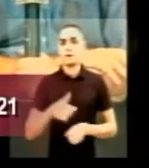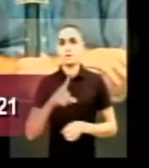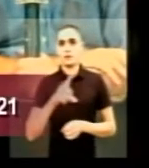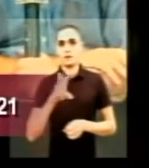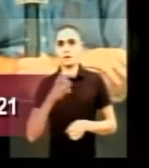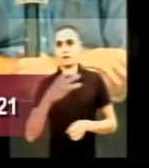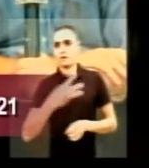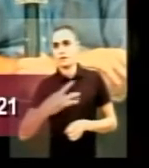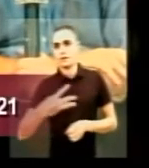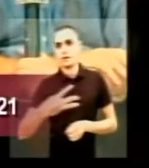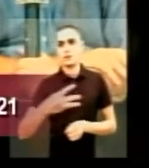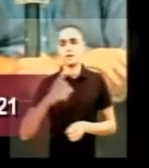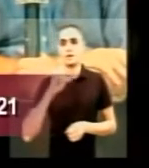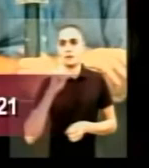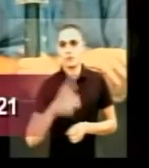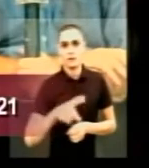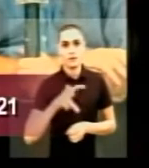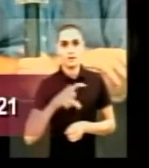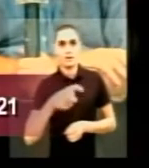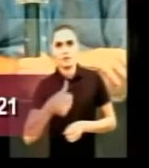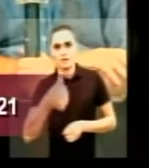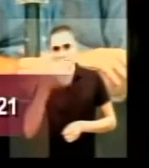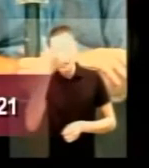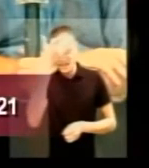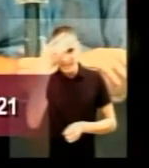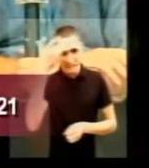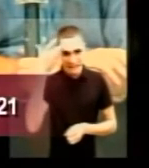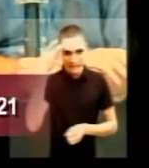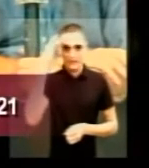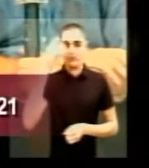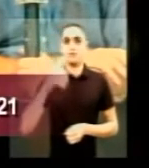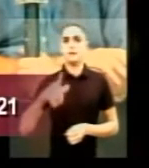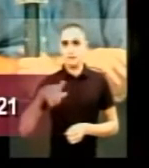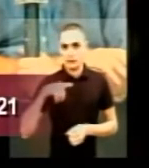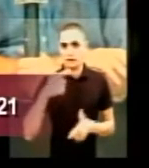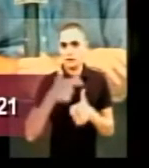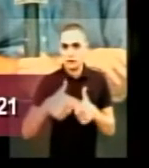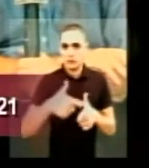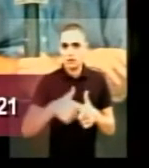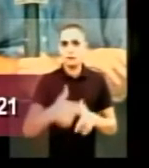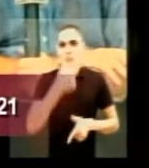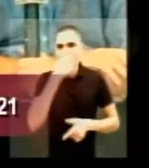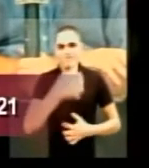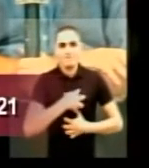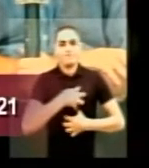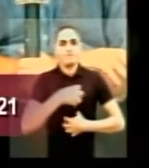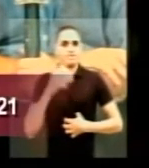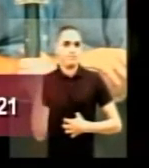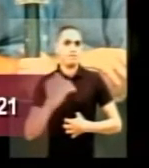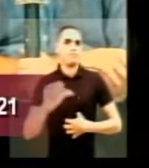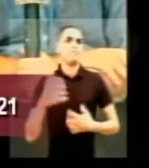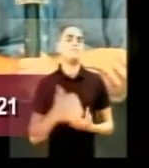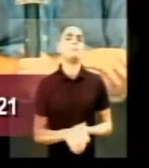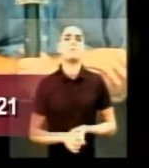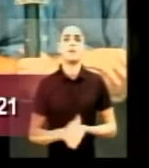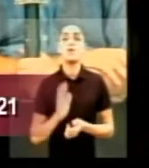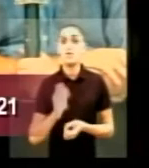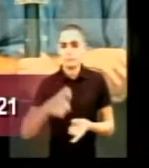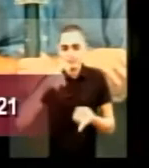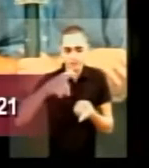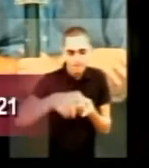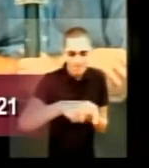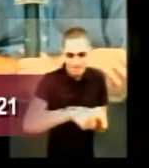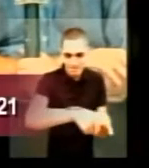153 mil pessoas com quadros de síndrome gripal. Foram